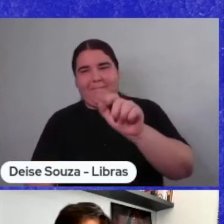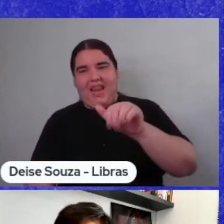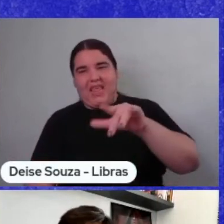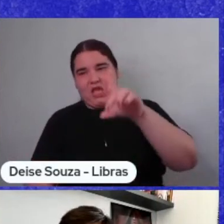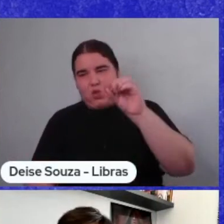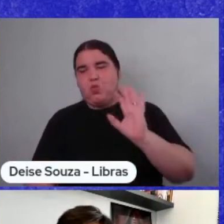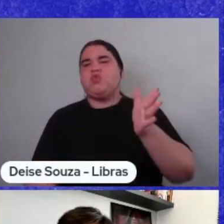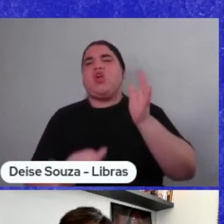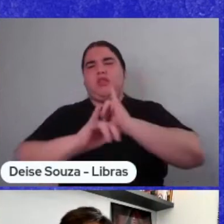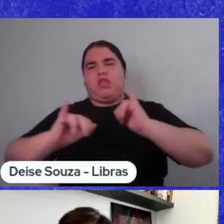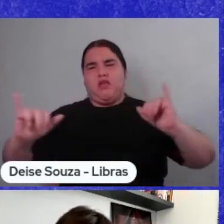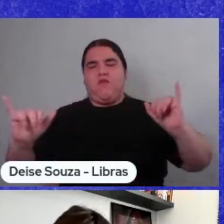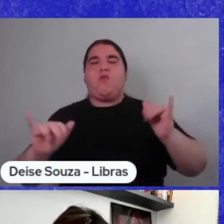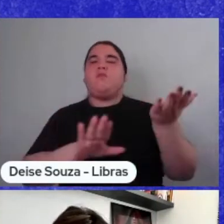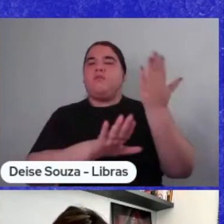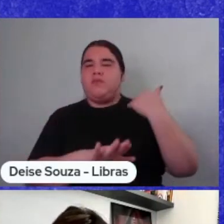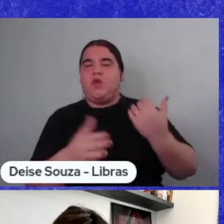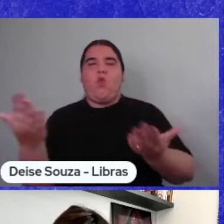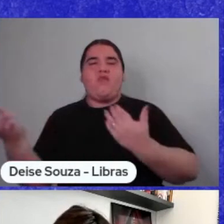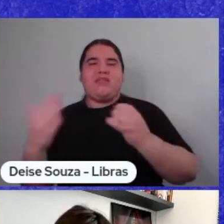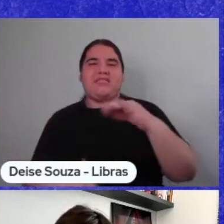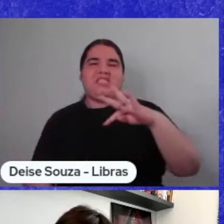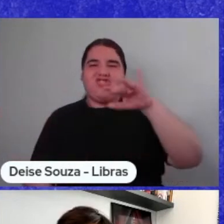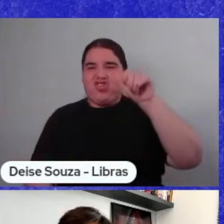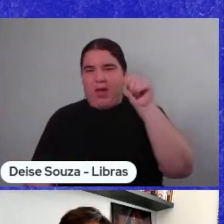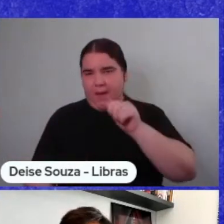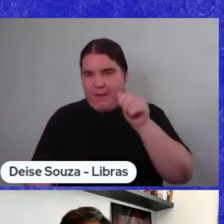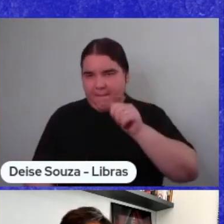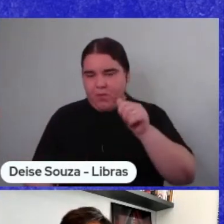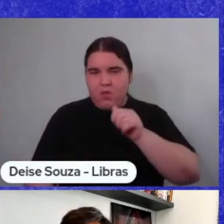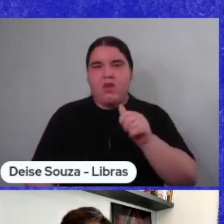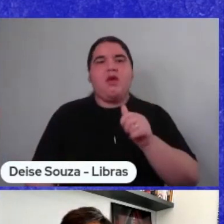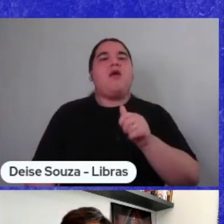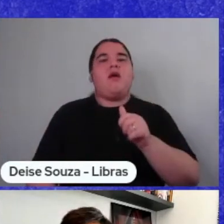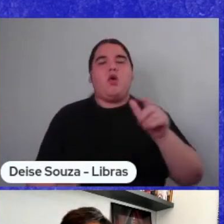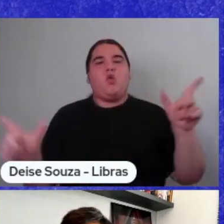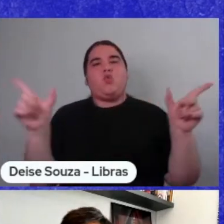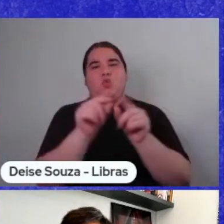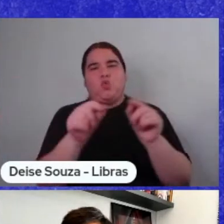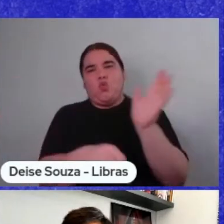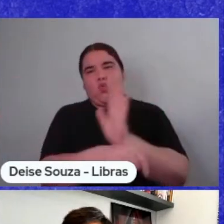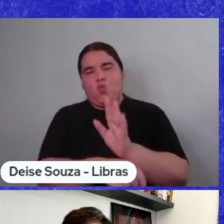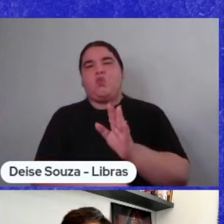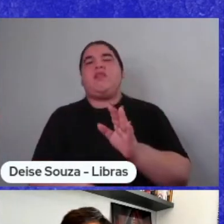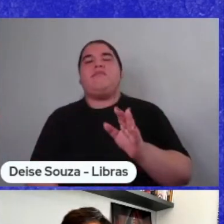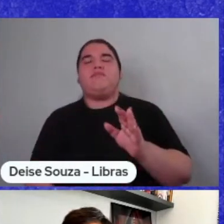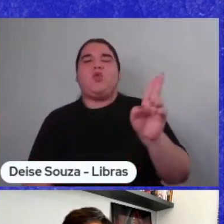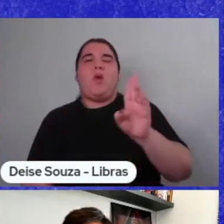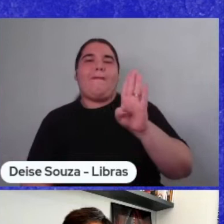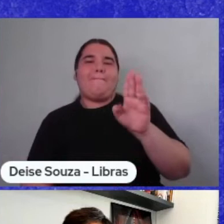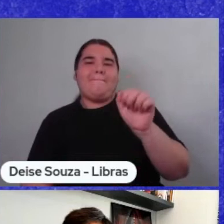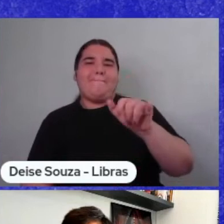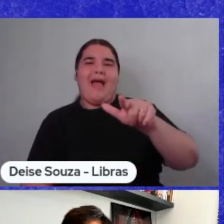debate, conversando com a Cíntia, a Cíntia Domitibitar, do Curta Baile, ela até mencionou que como é